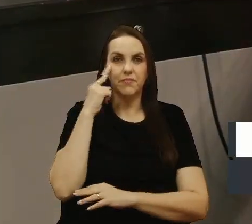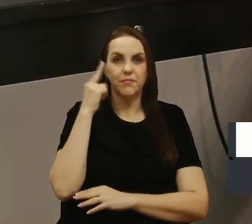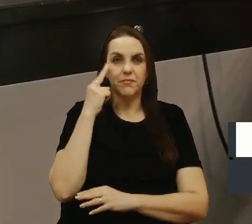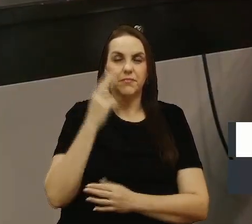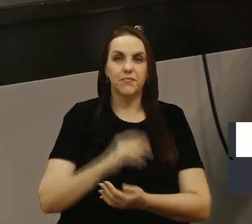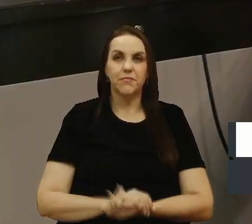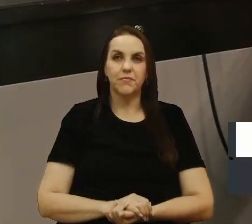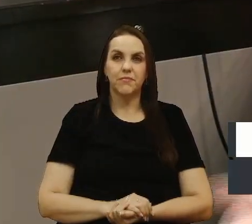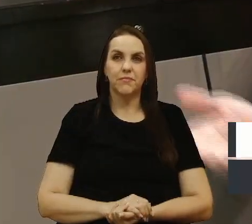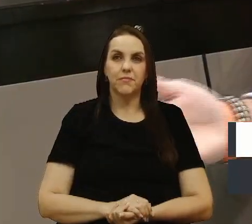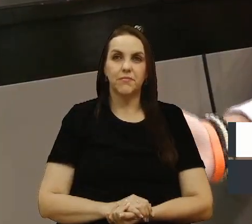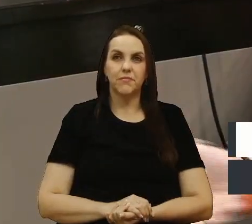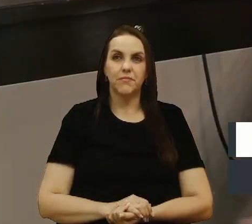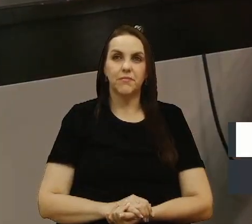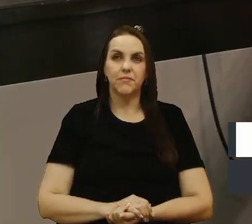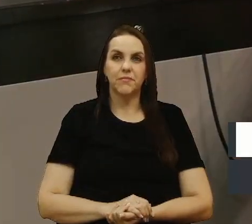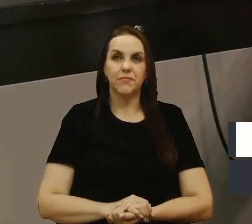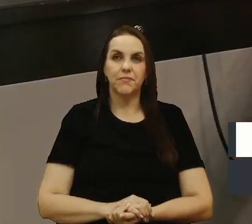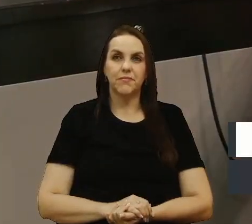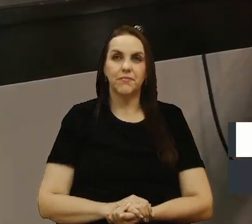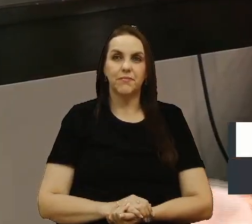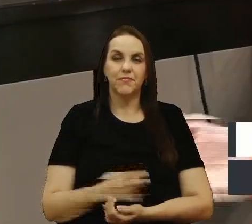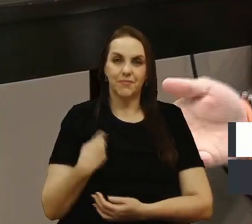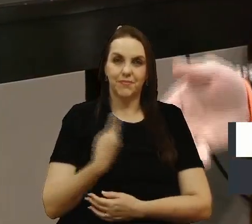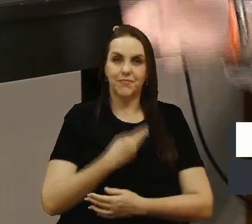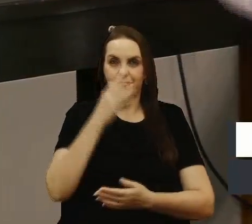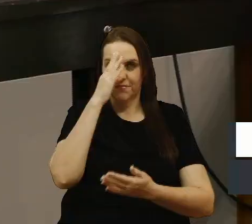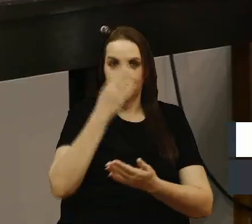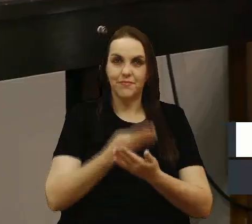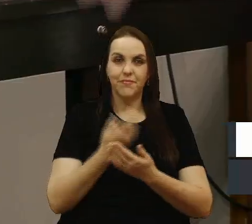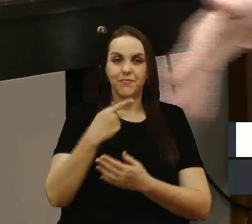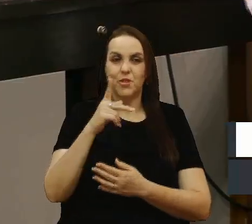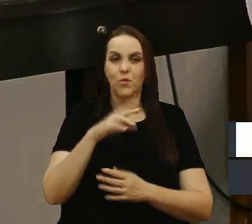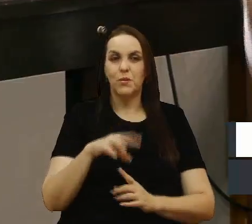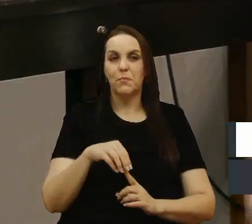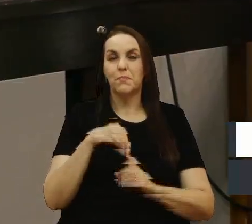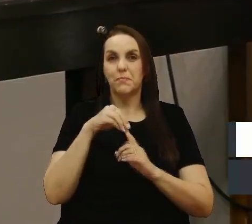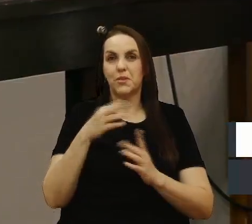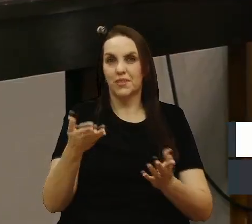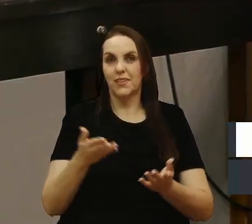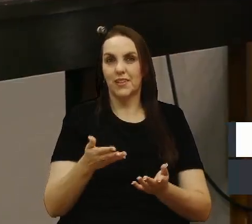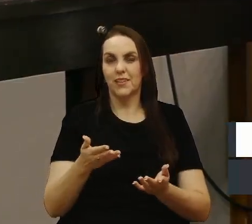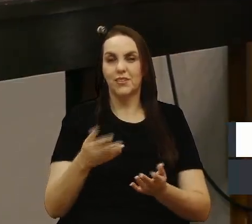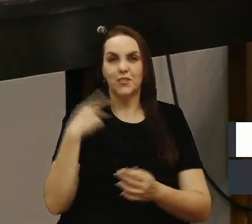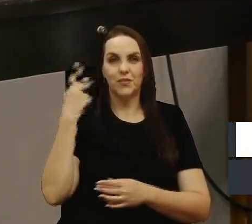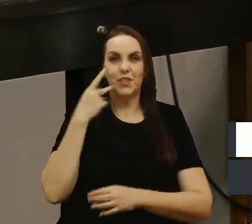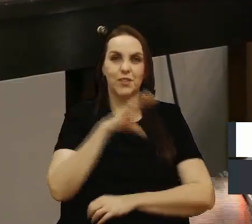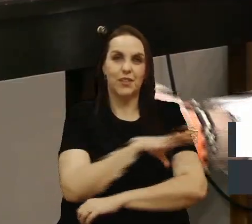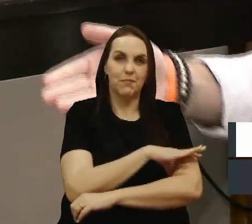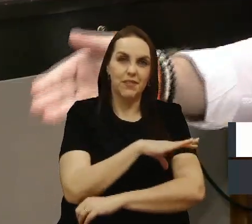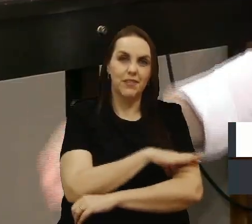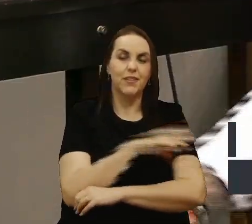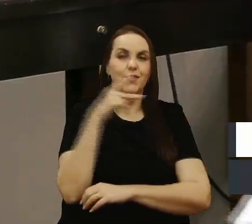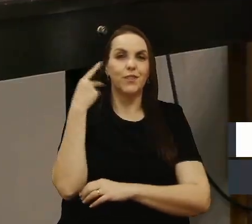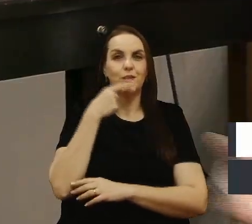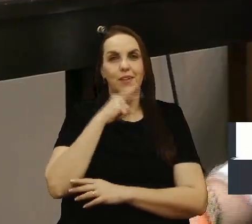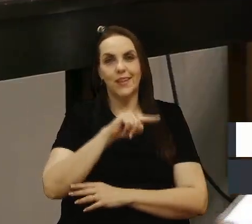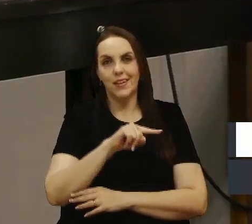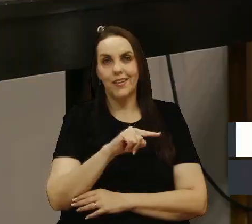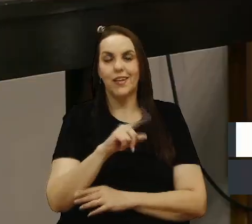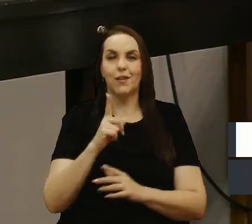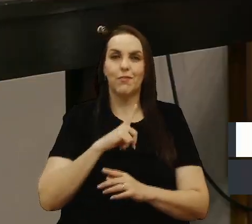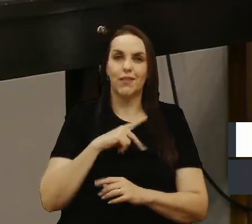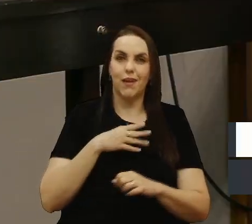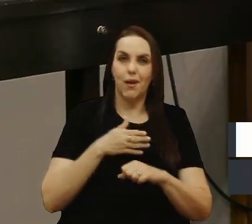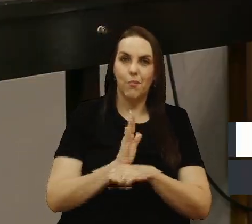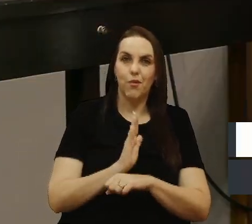gente acredita aqui que tem muitas outras prioridades com o vereador Capitão, o vereador Caleb. Tem outras prioridades para a gente aprovar,